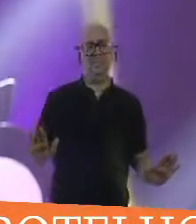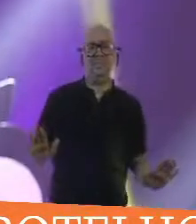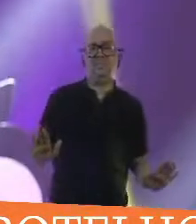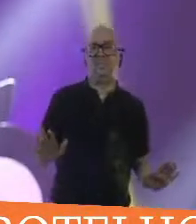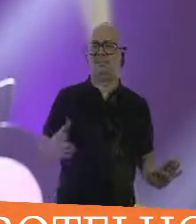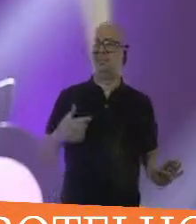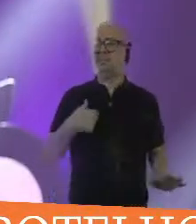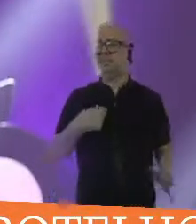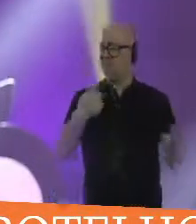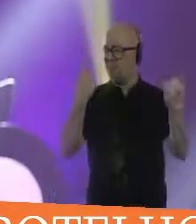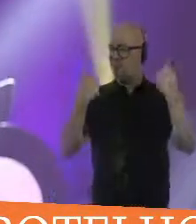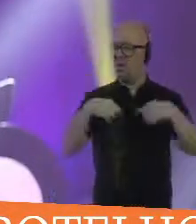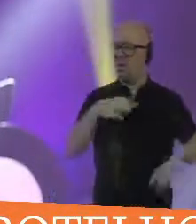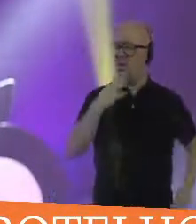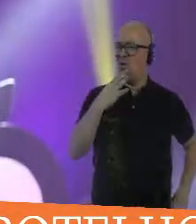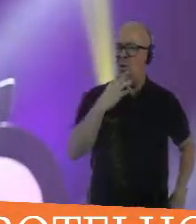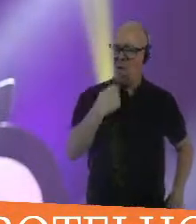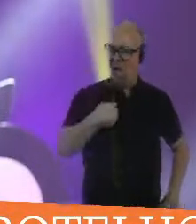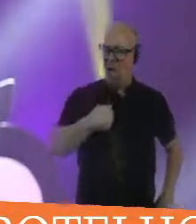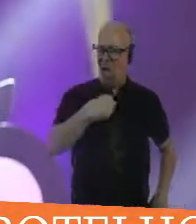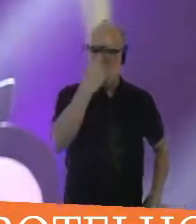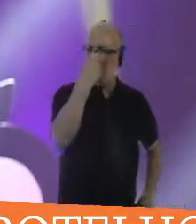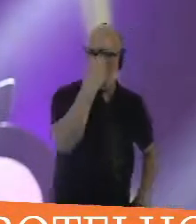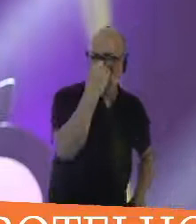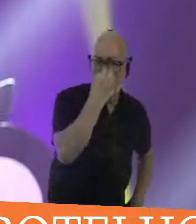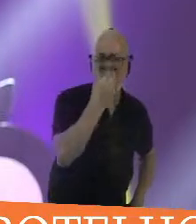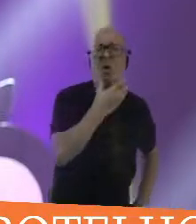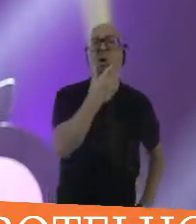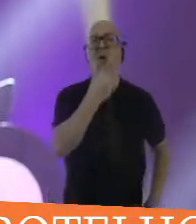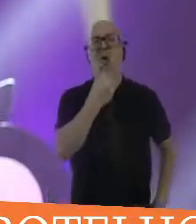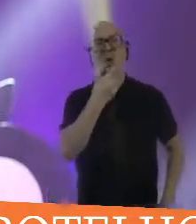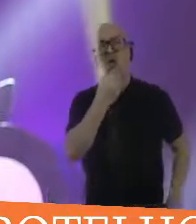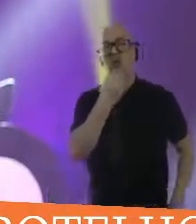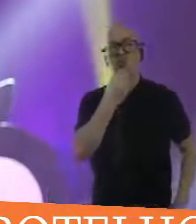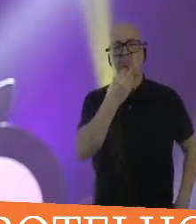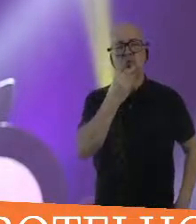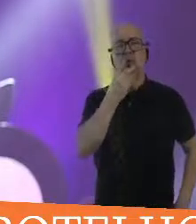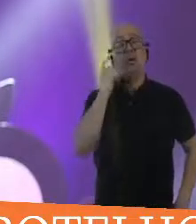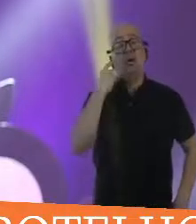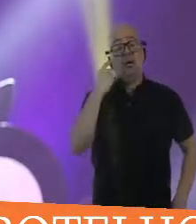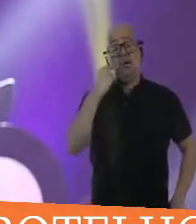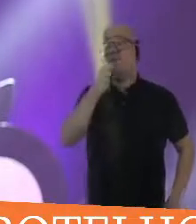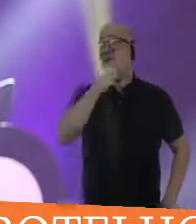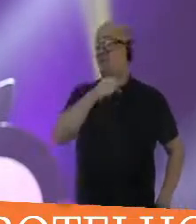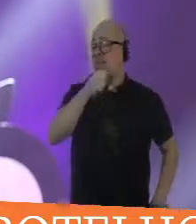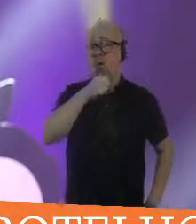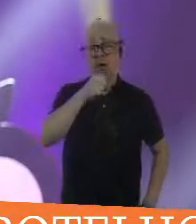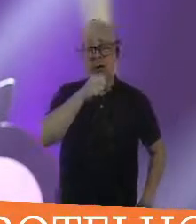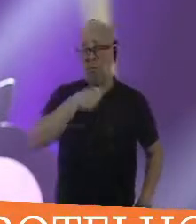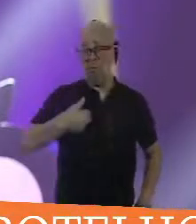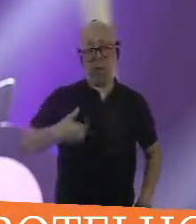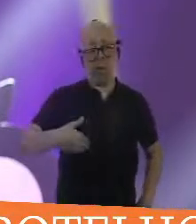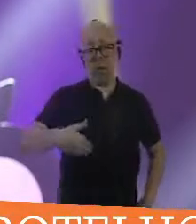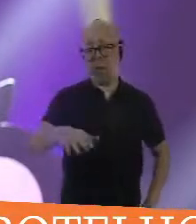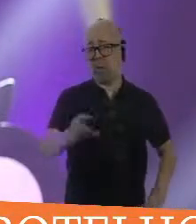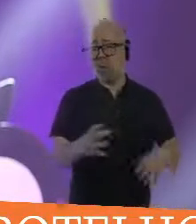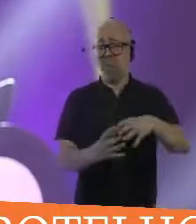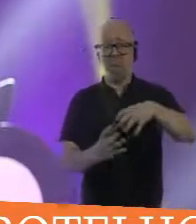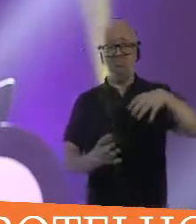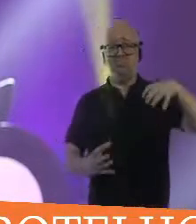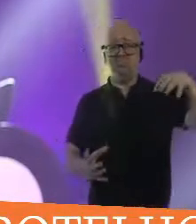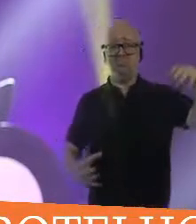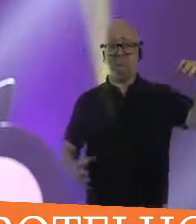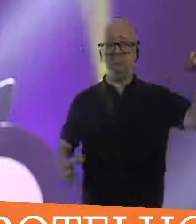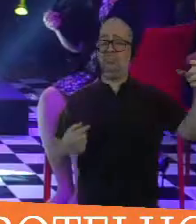Palhaço, é um palhaço todo homem que não sabe envelhecer, que não sabe